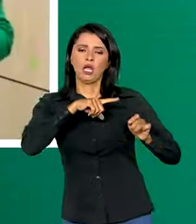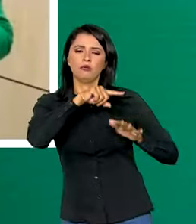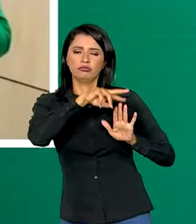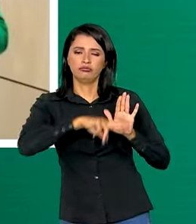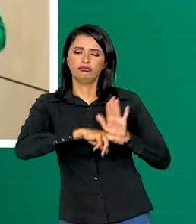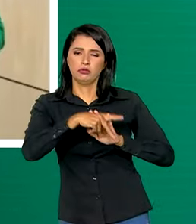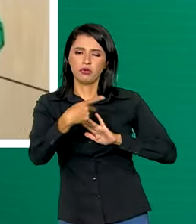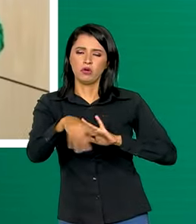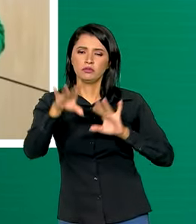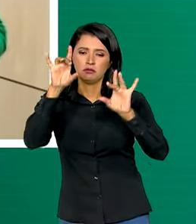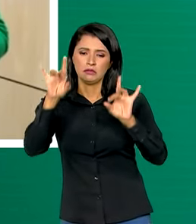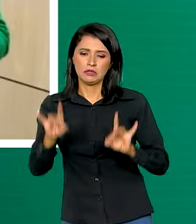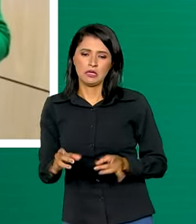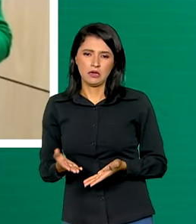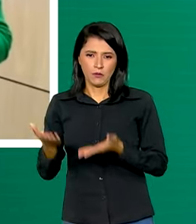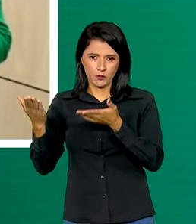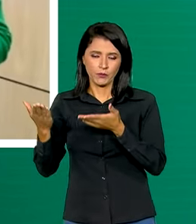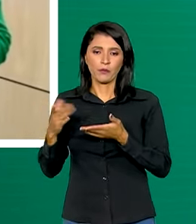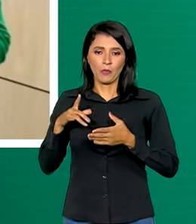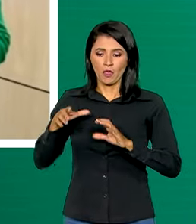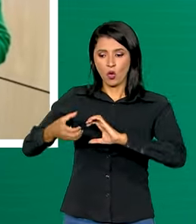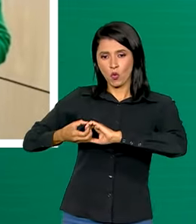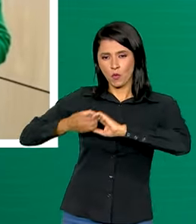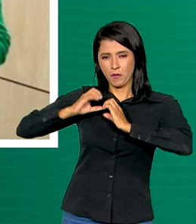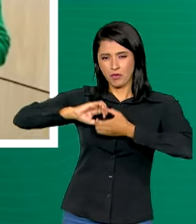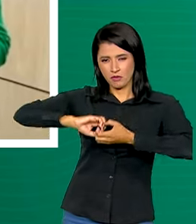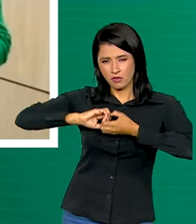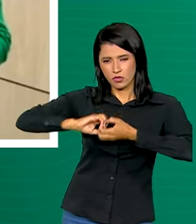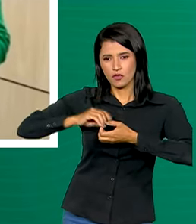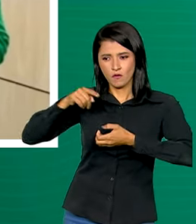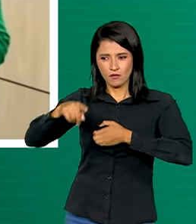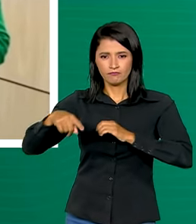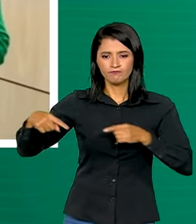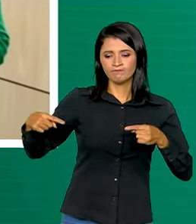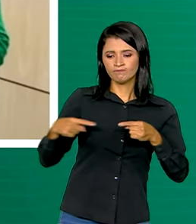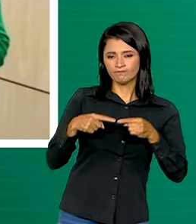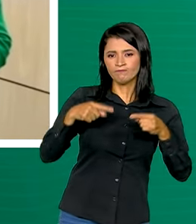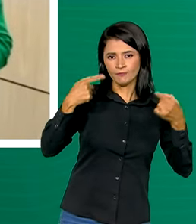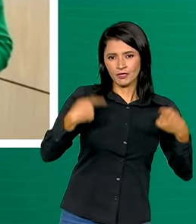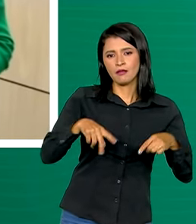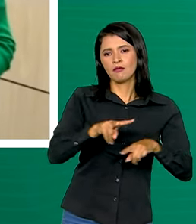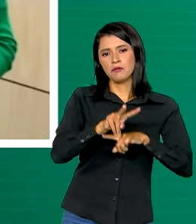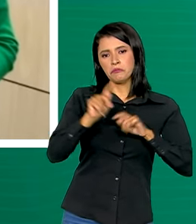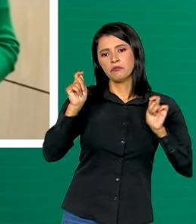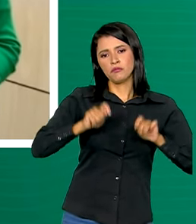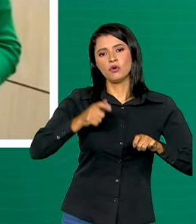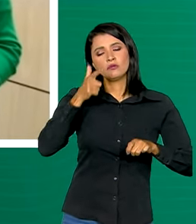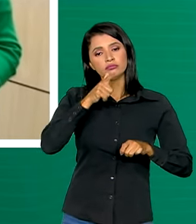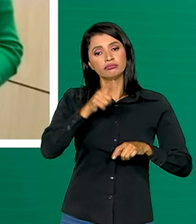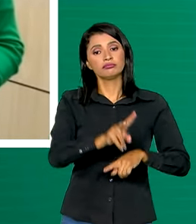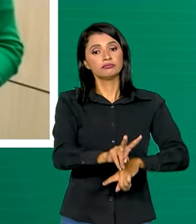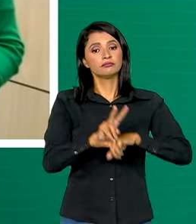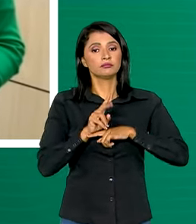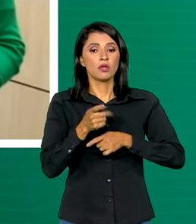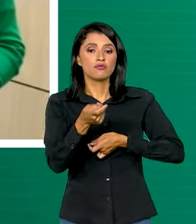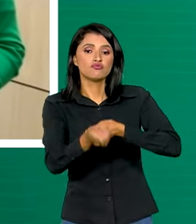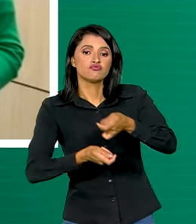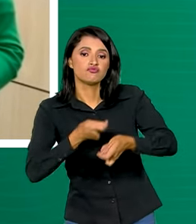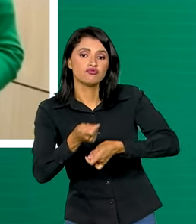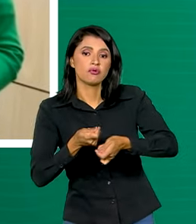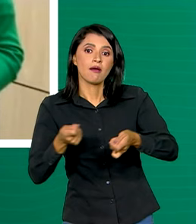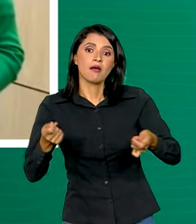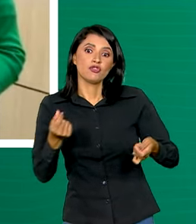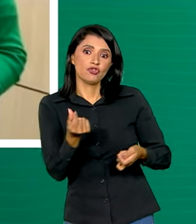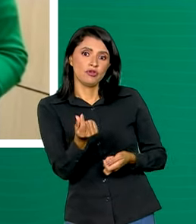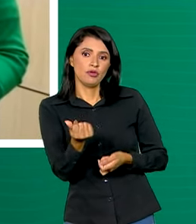especiais. Cooperativas que são enquadradas nessa faixa poderão acessar, para o capital de giro, até o